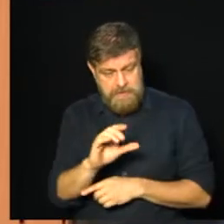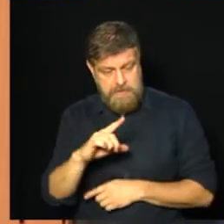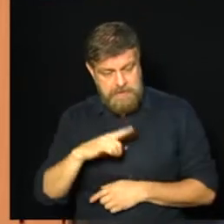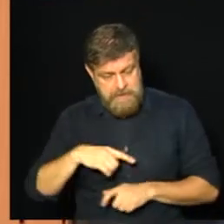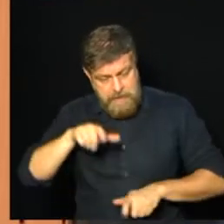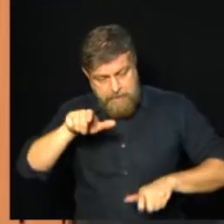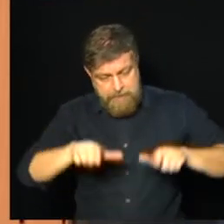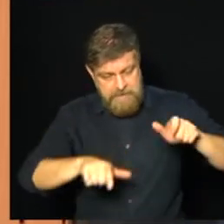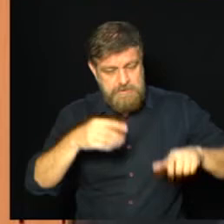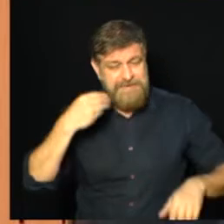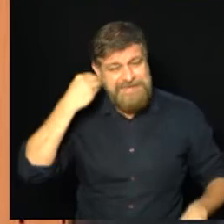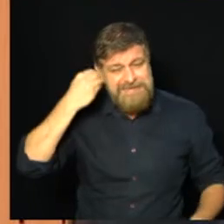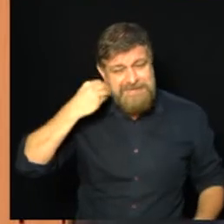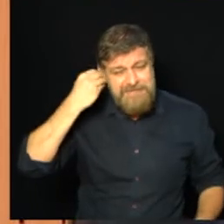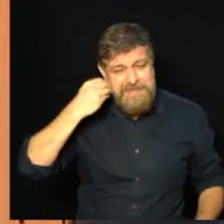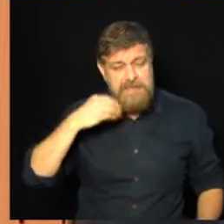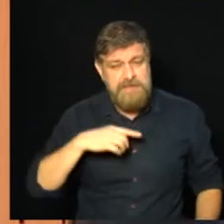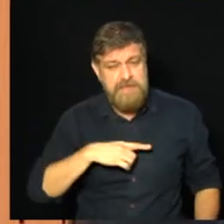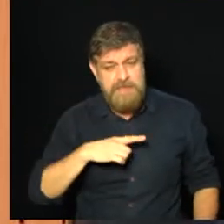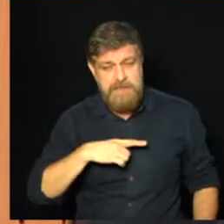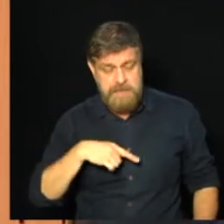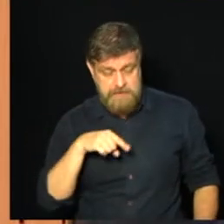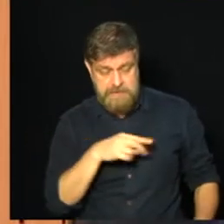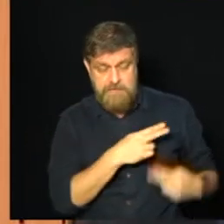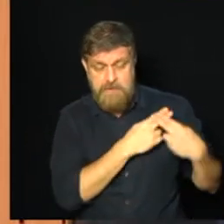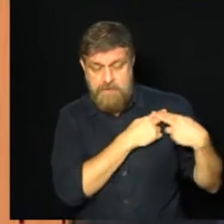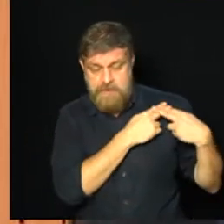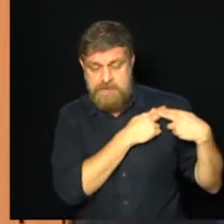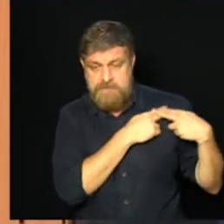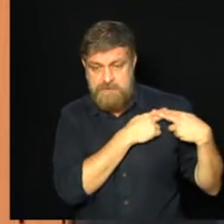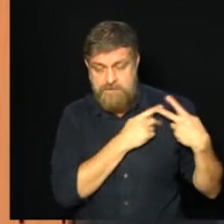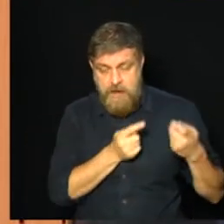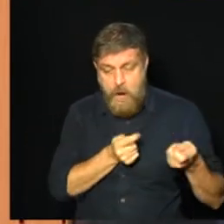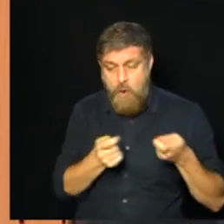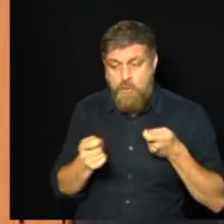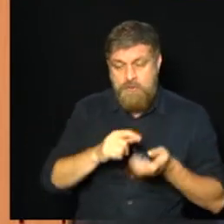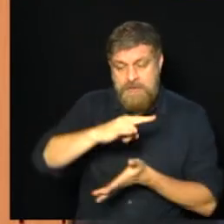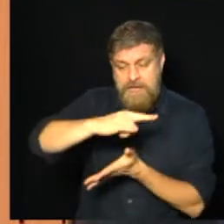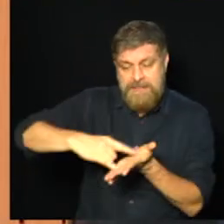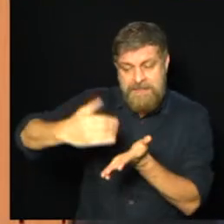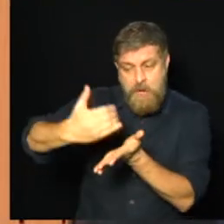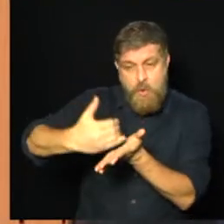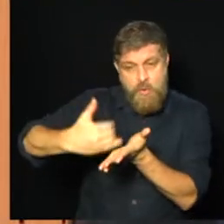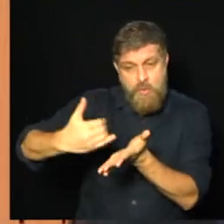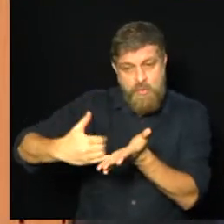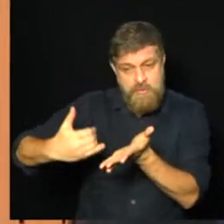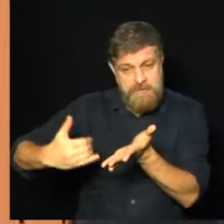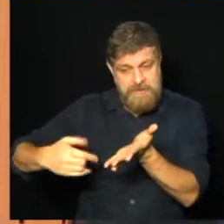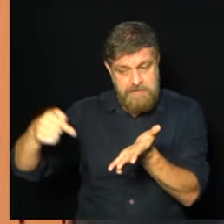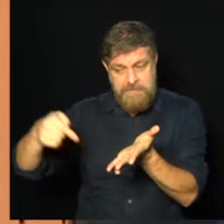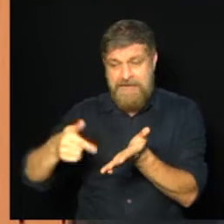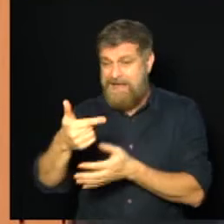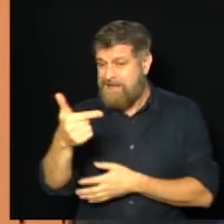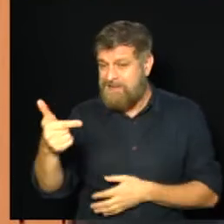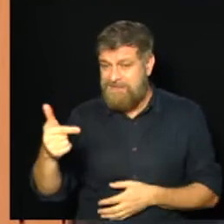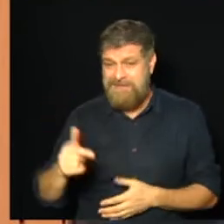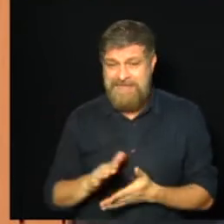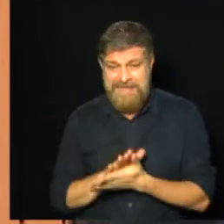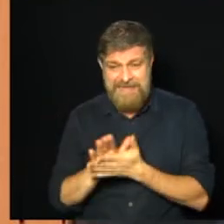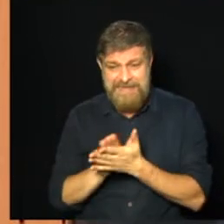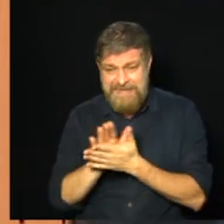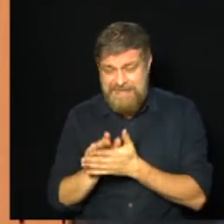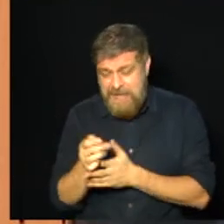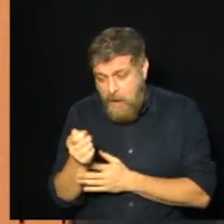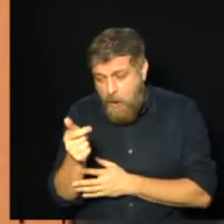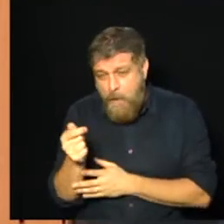têm expertise, para ser responsáveis de gerir esse contrato de forma que não tenha nenhum tipo, ou